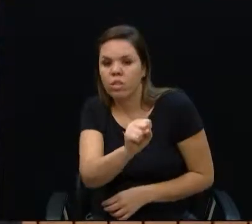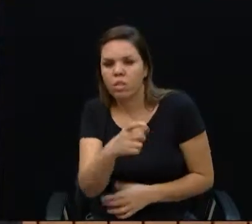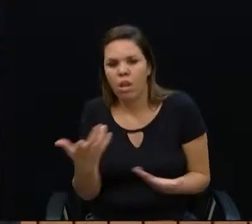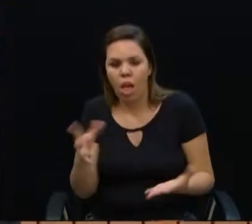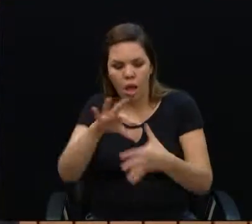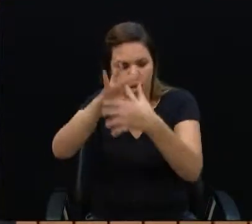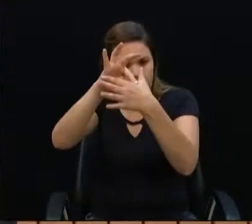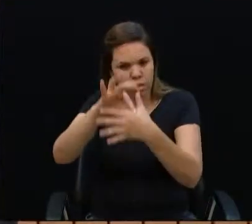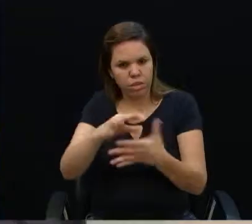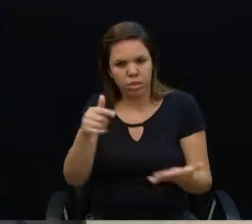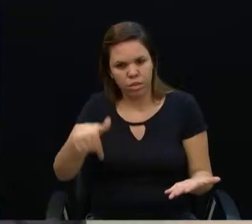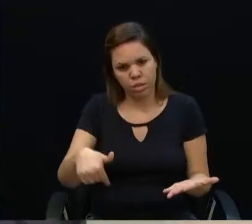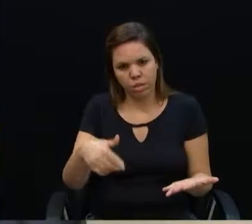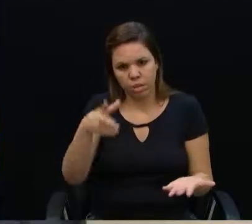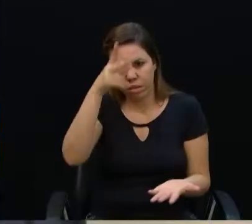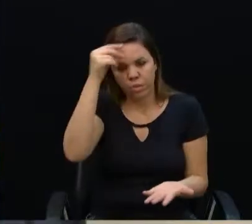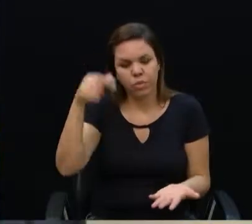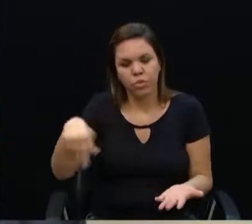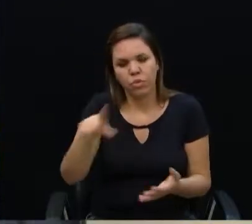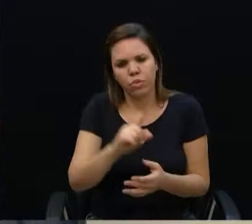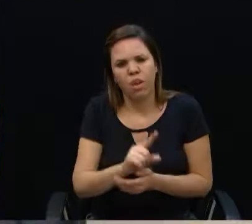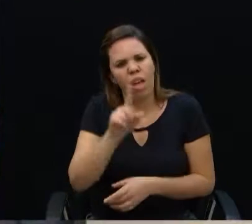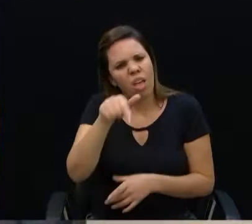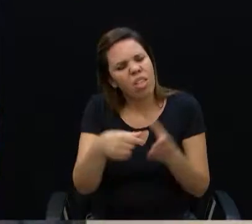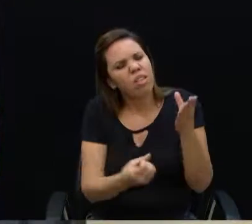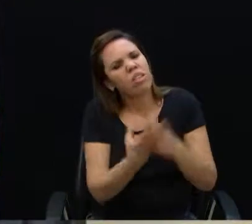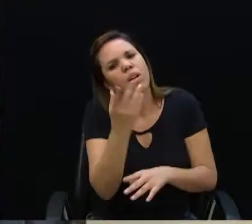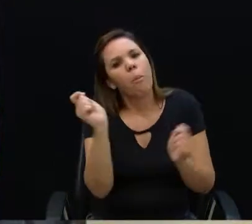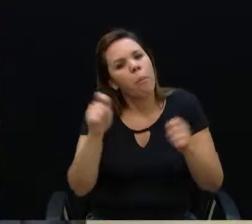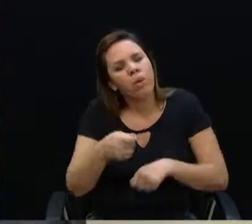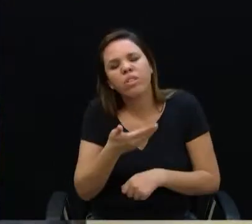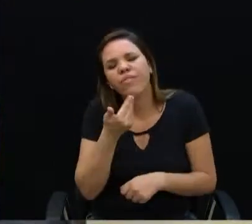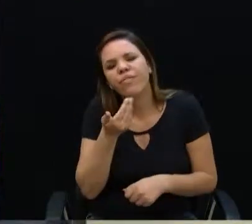falou sobre a proposta. Então isso é criar alguma coisa que